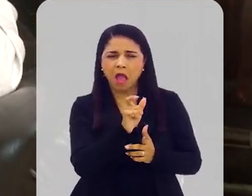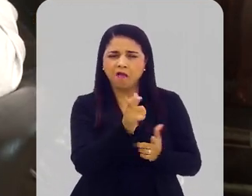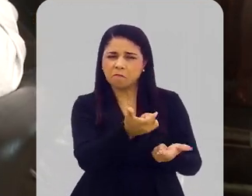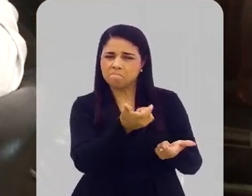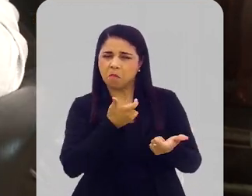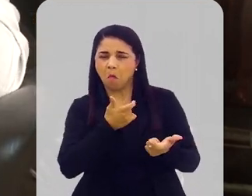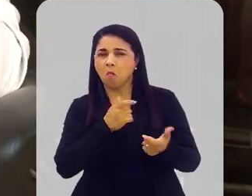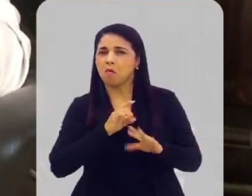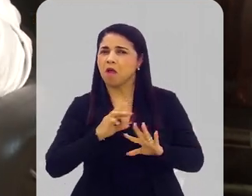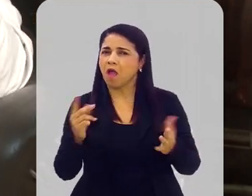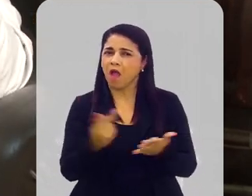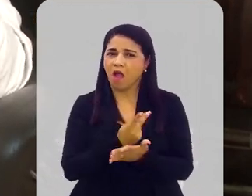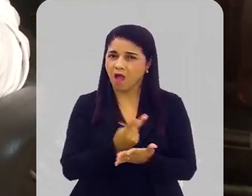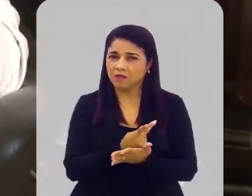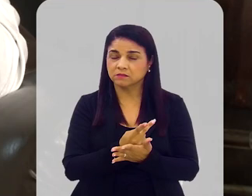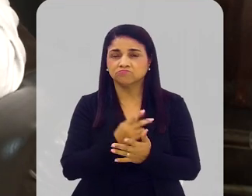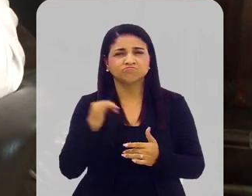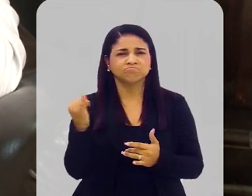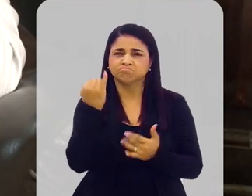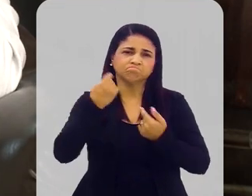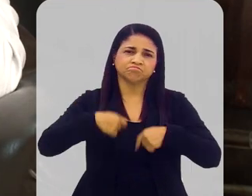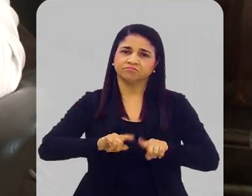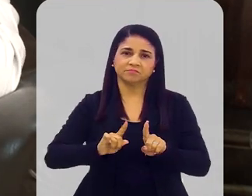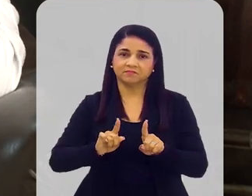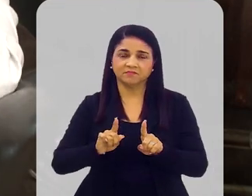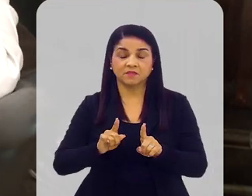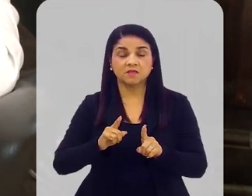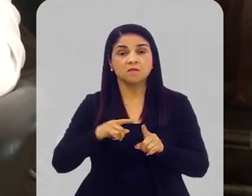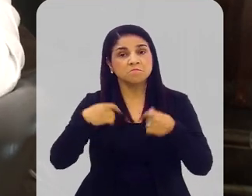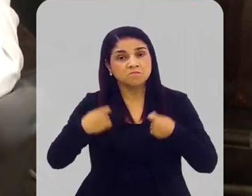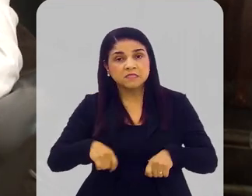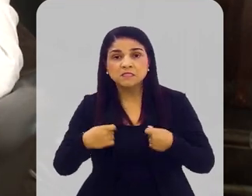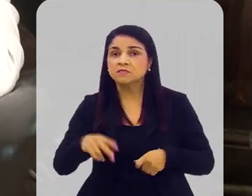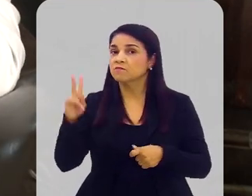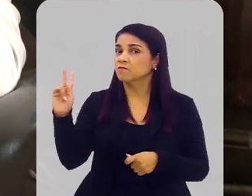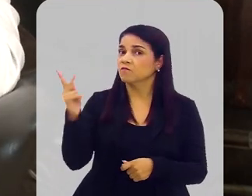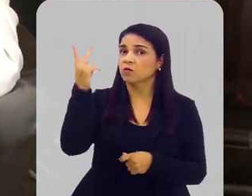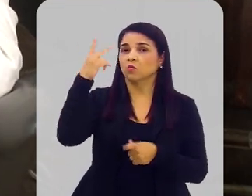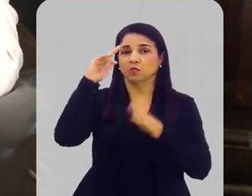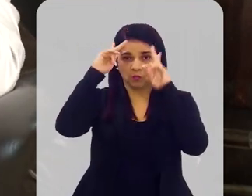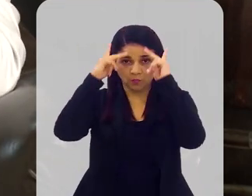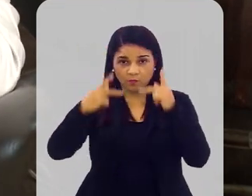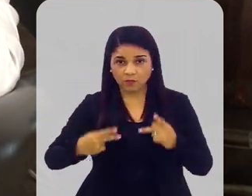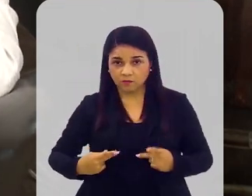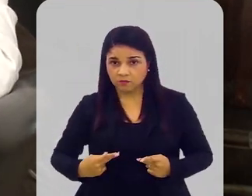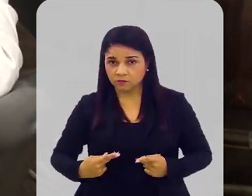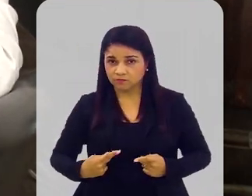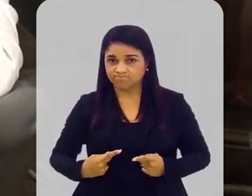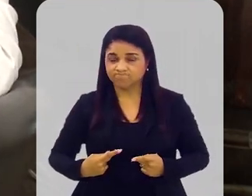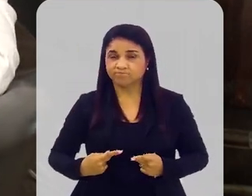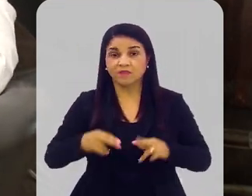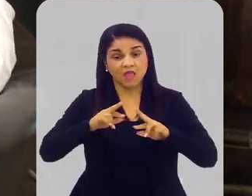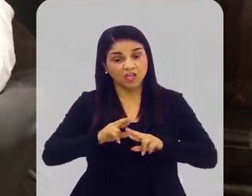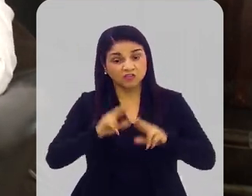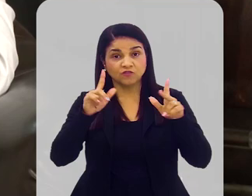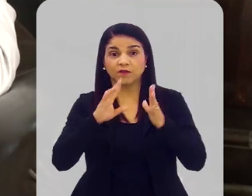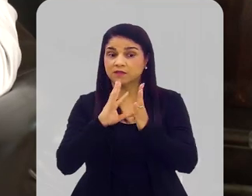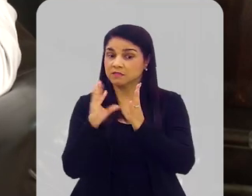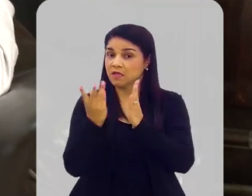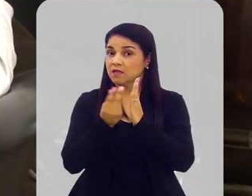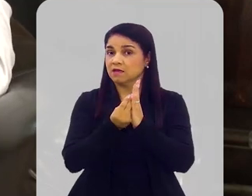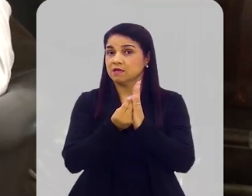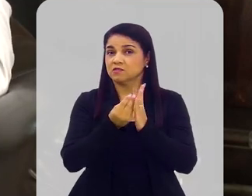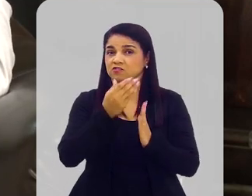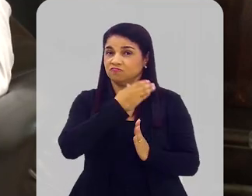palavra mal falada sua, não importa. Nós precisamos dar valor ao ser humano, porque essa é